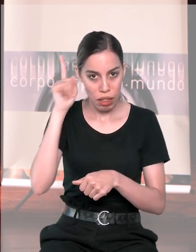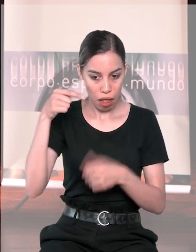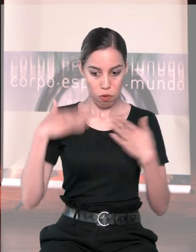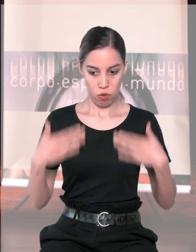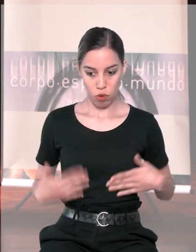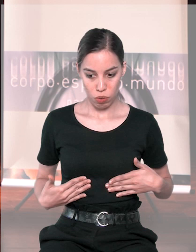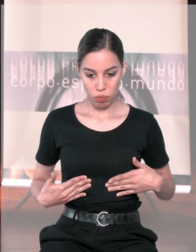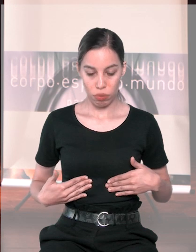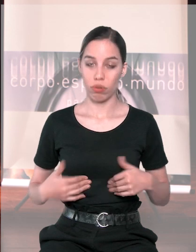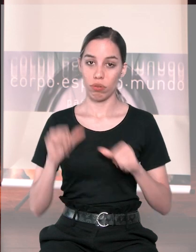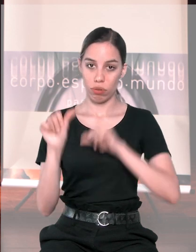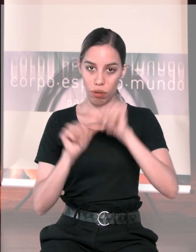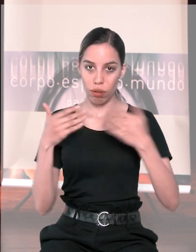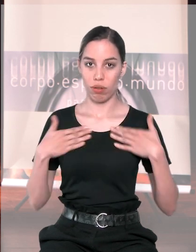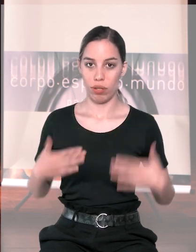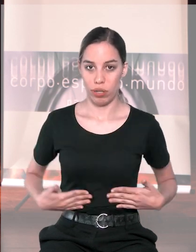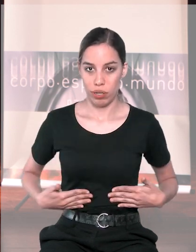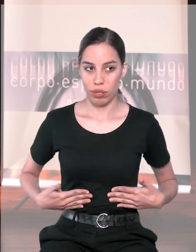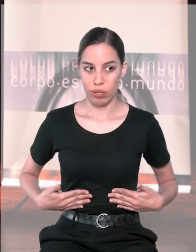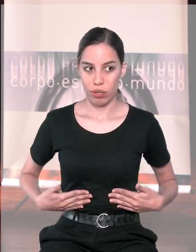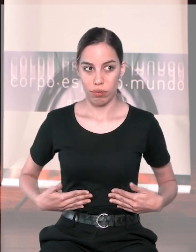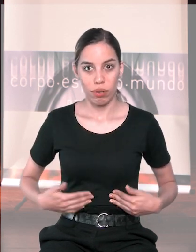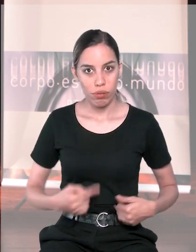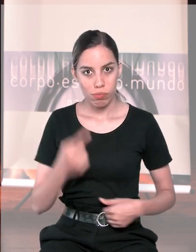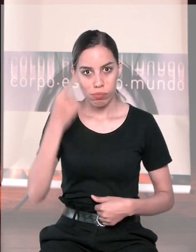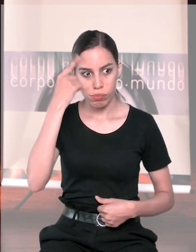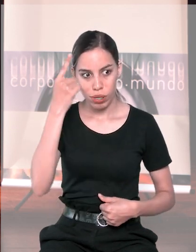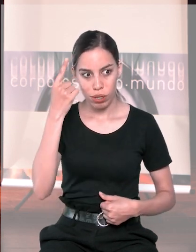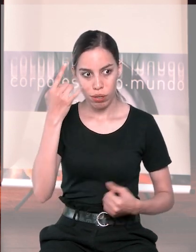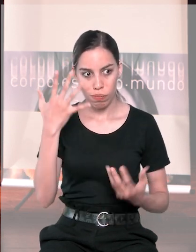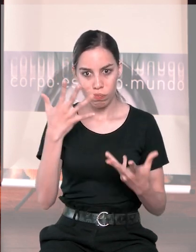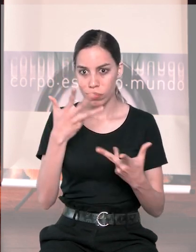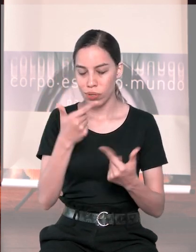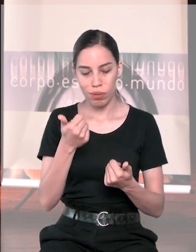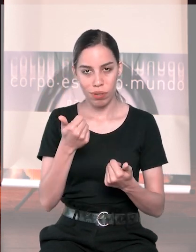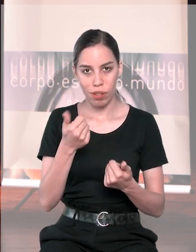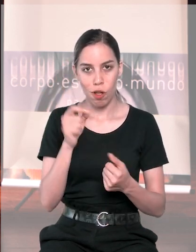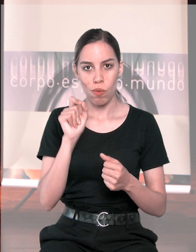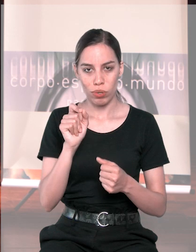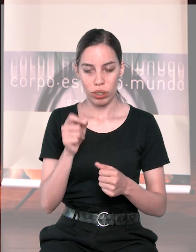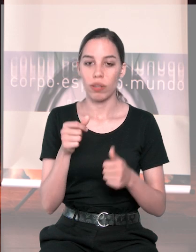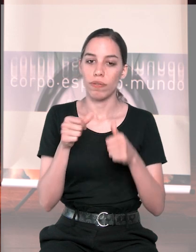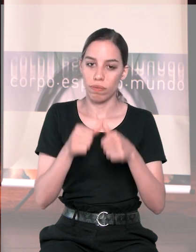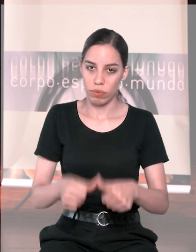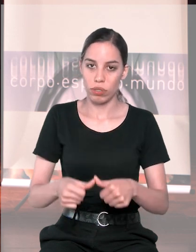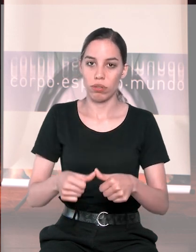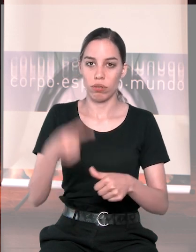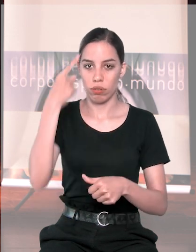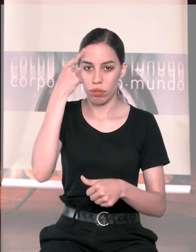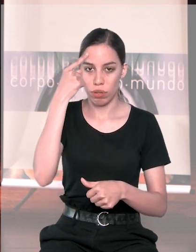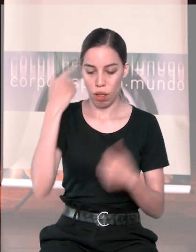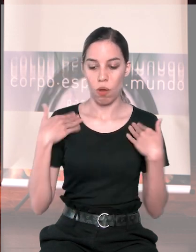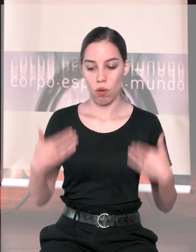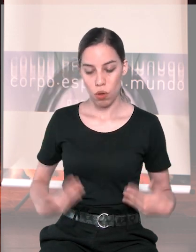corpo e a transformação do corpo. Eu acho essa ideia espetacular. O que se conserva no pensamento é o